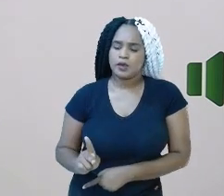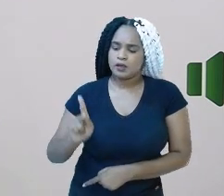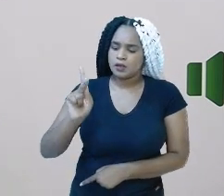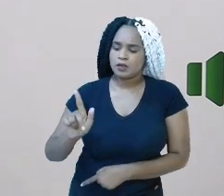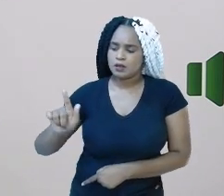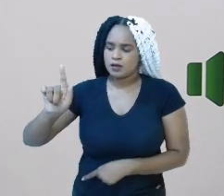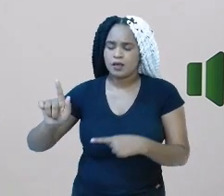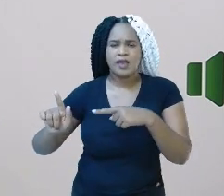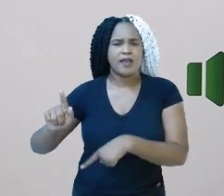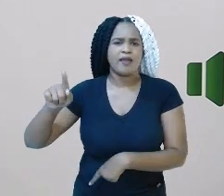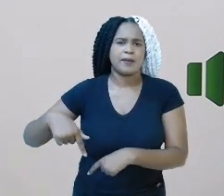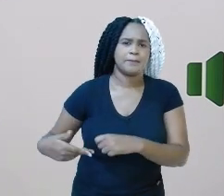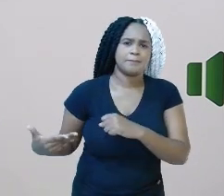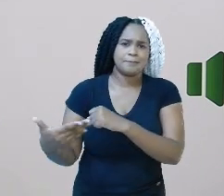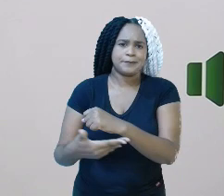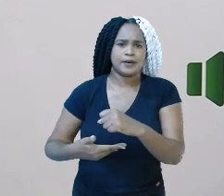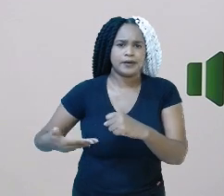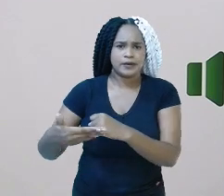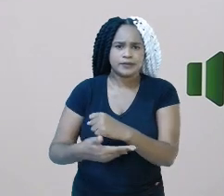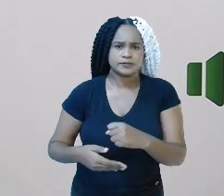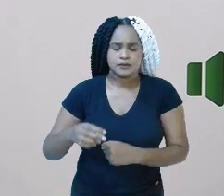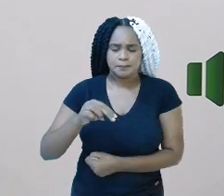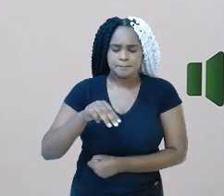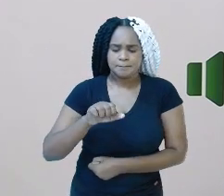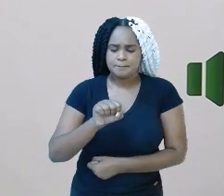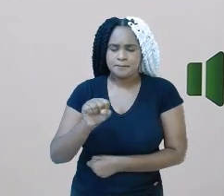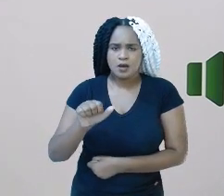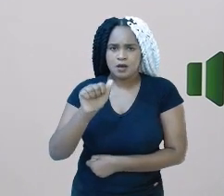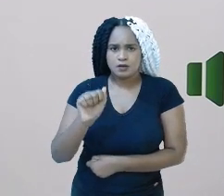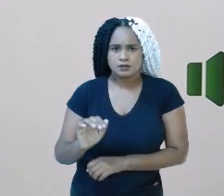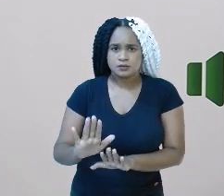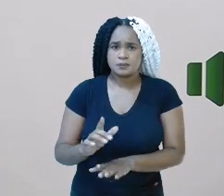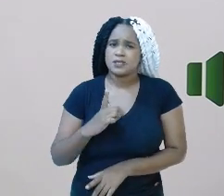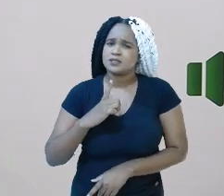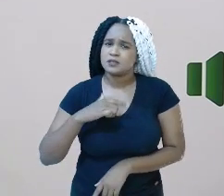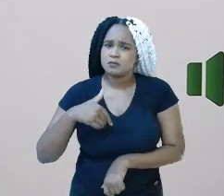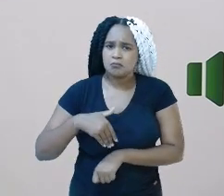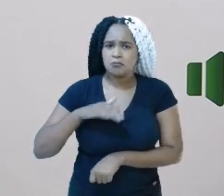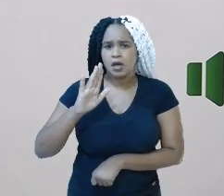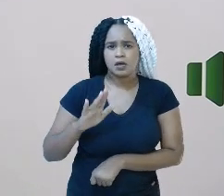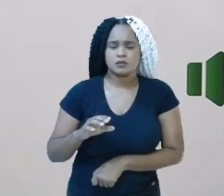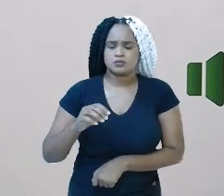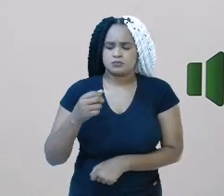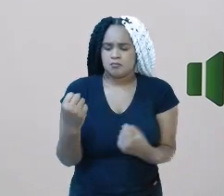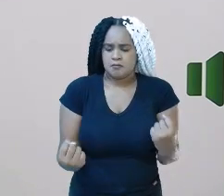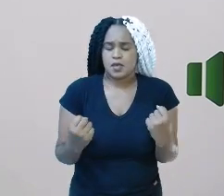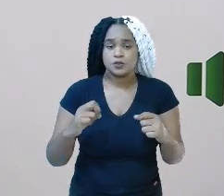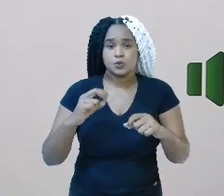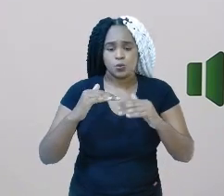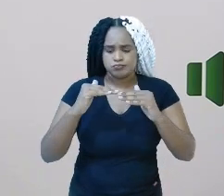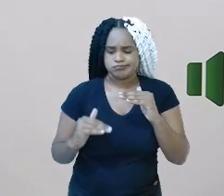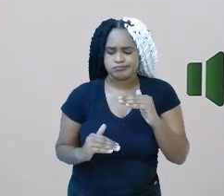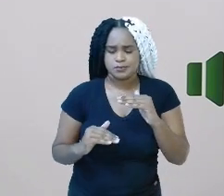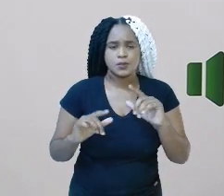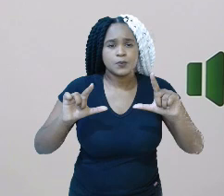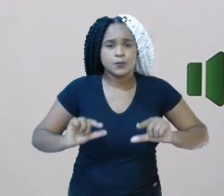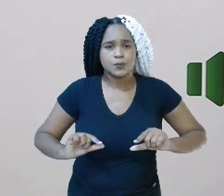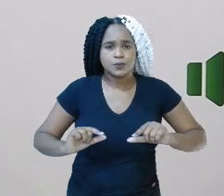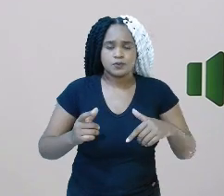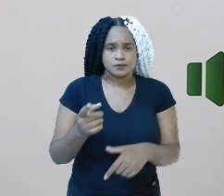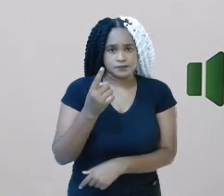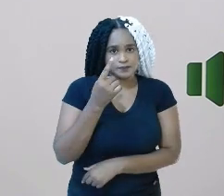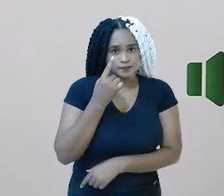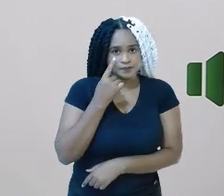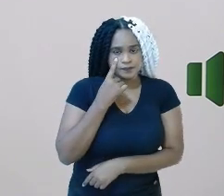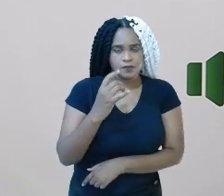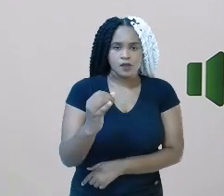a medida básica da massa, é quilograma. Mas eu posso ter maiores pesos ou menores pesos. Um exemplo,